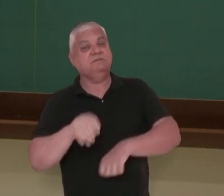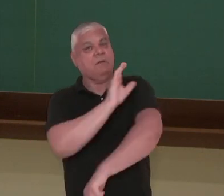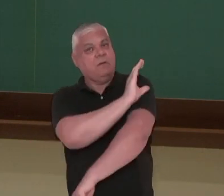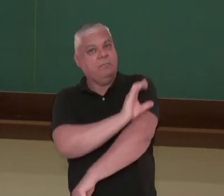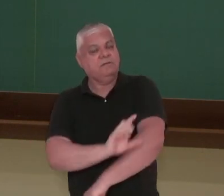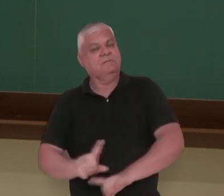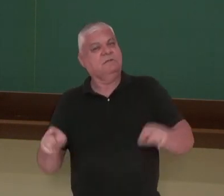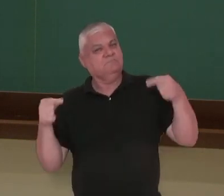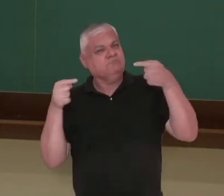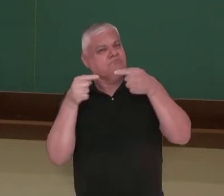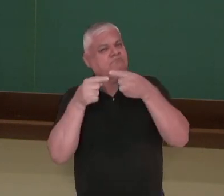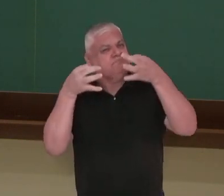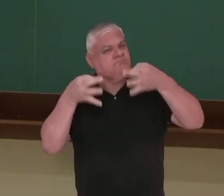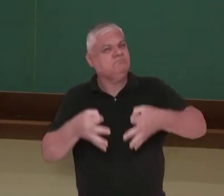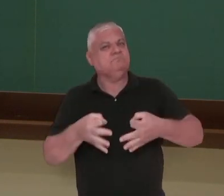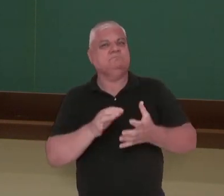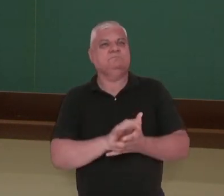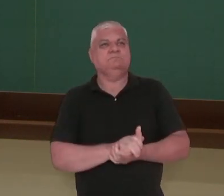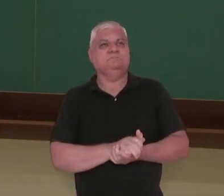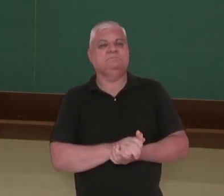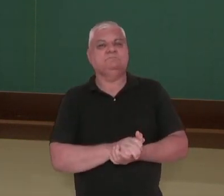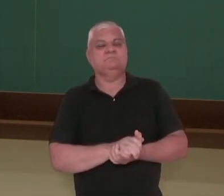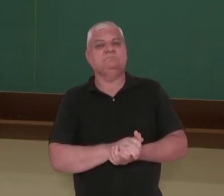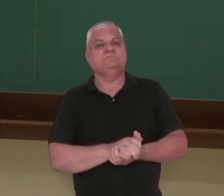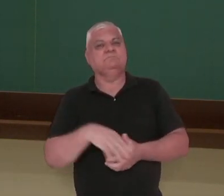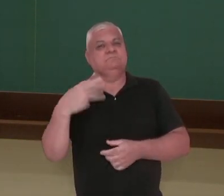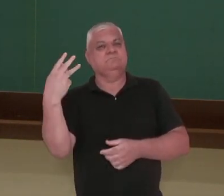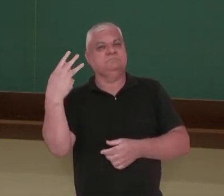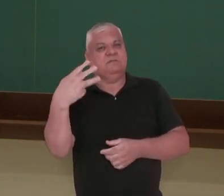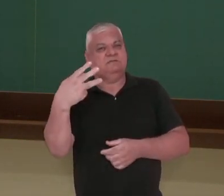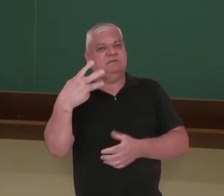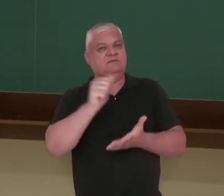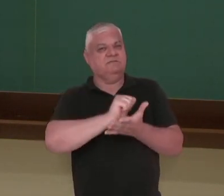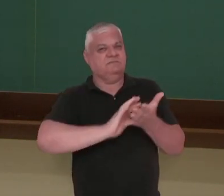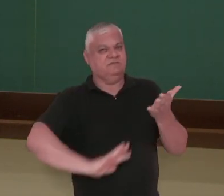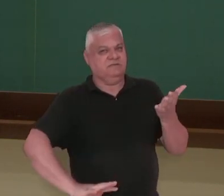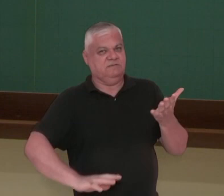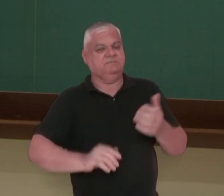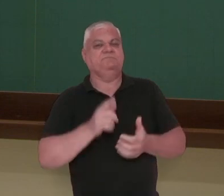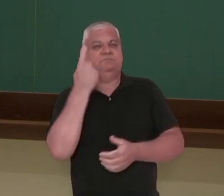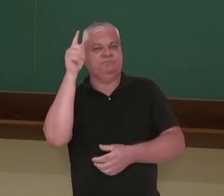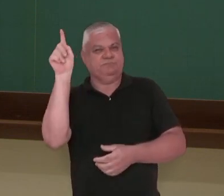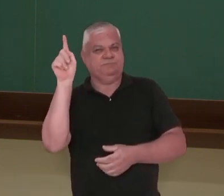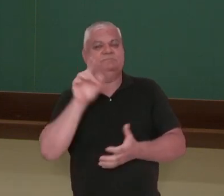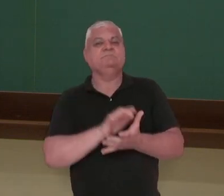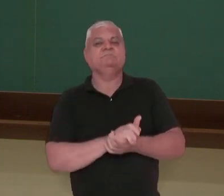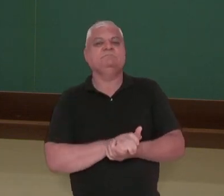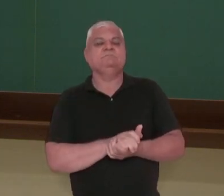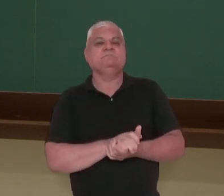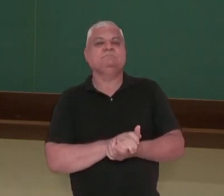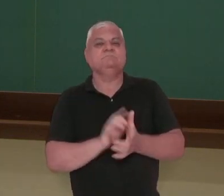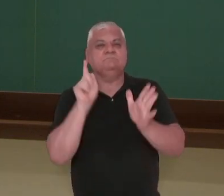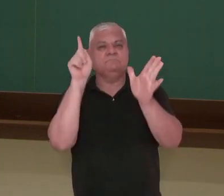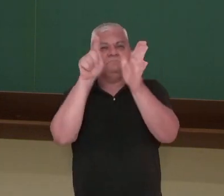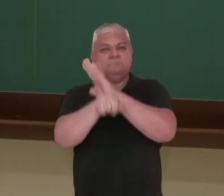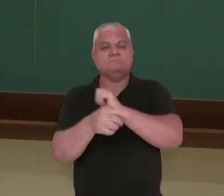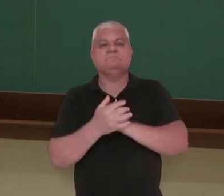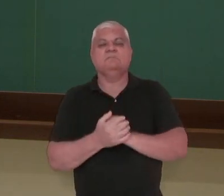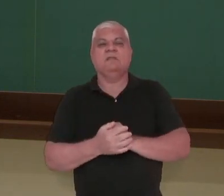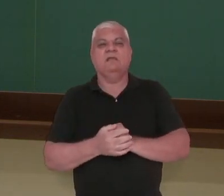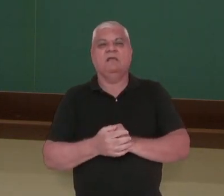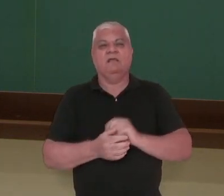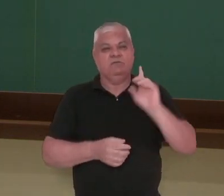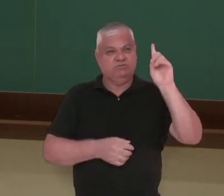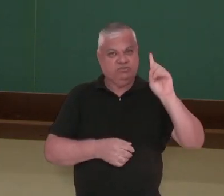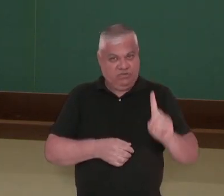um estudante da sua escola. O que leva a gente aqui para a última atividade da aula de hoje, em que eu pergunto, entre os vários direitos dos alunos